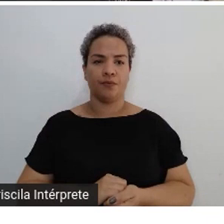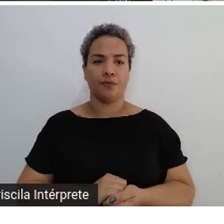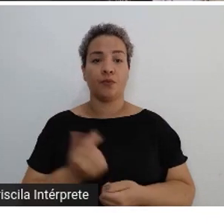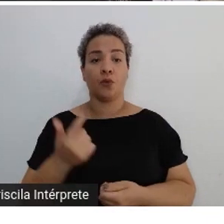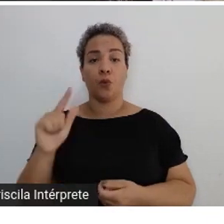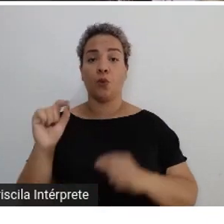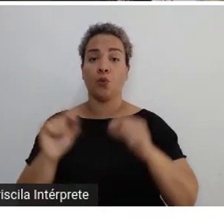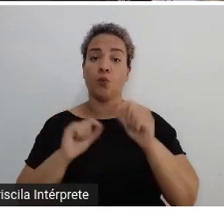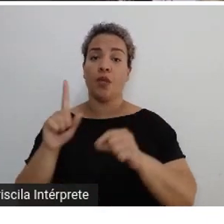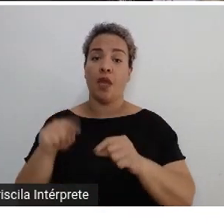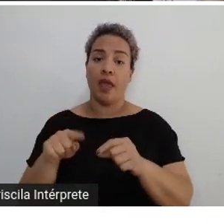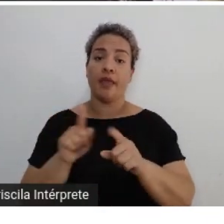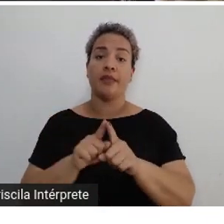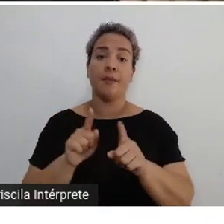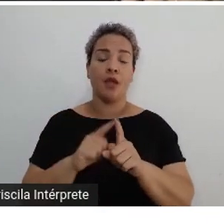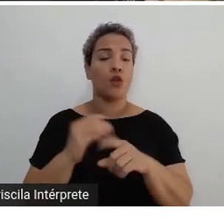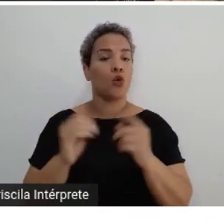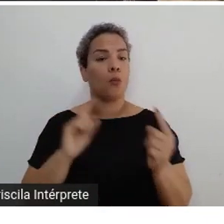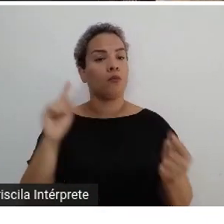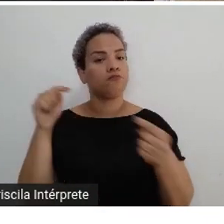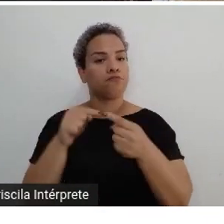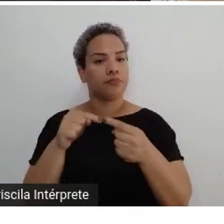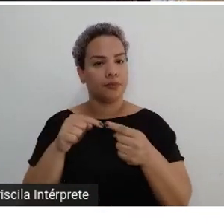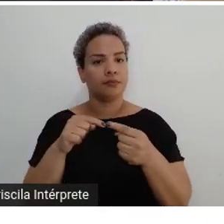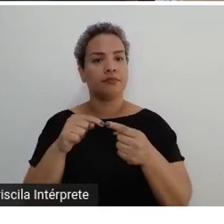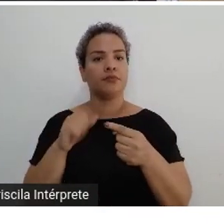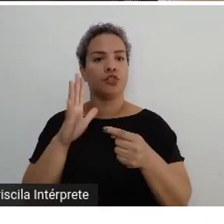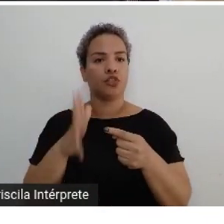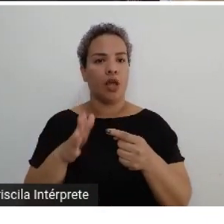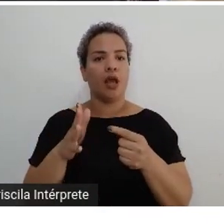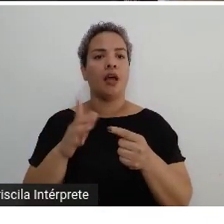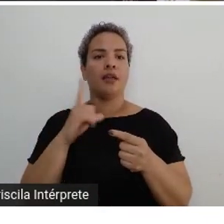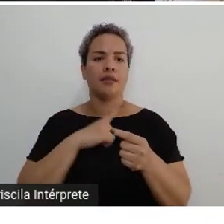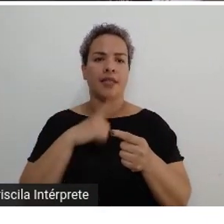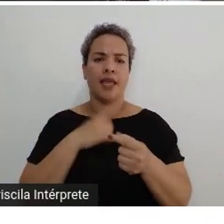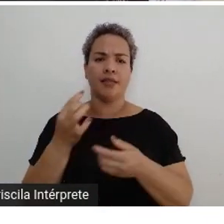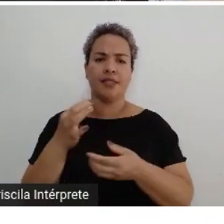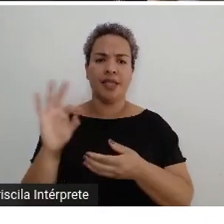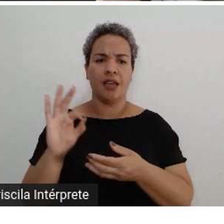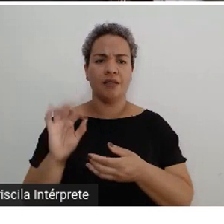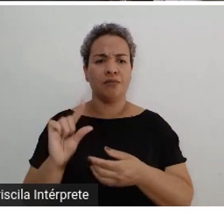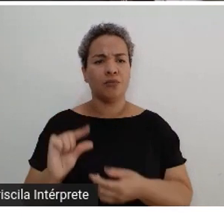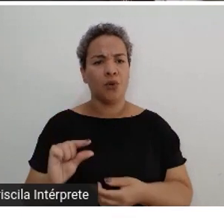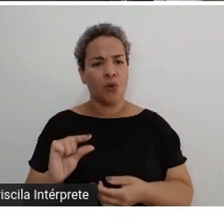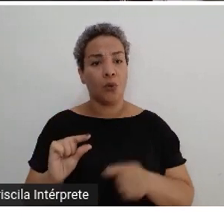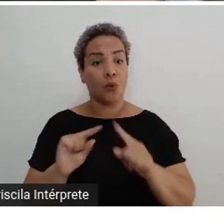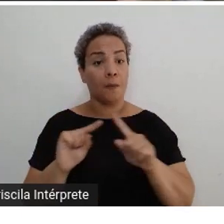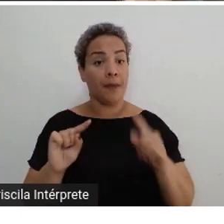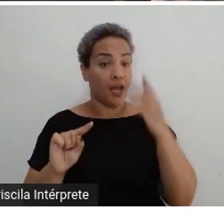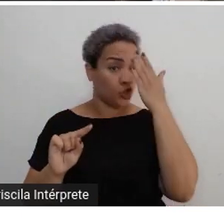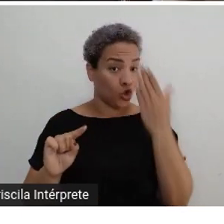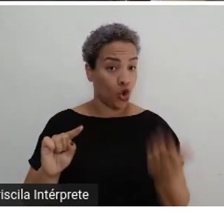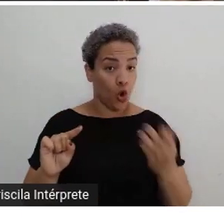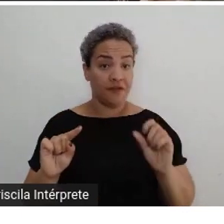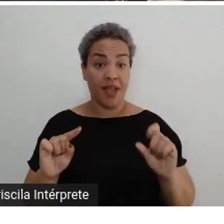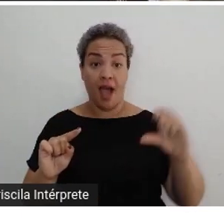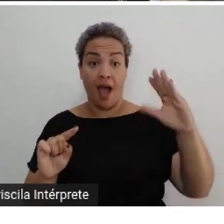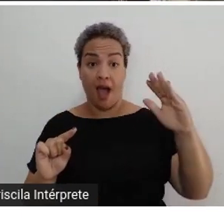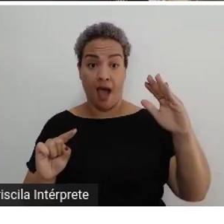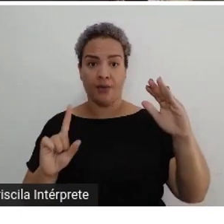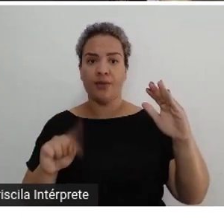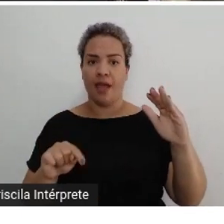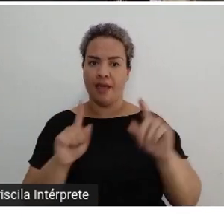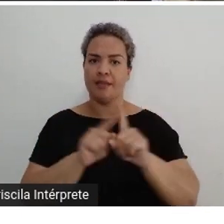lado, as intenções que foram classificadas com uma baixa assertividade, mas com uma alta confiança, esse é o perigo,